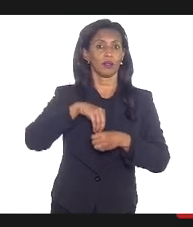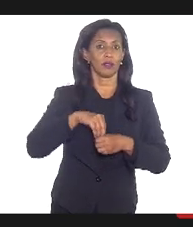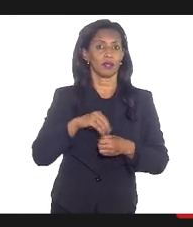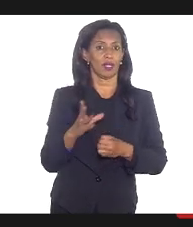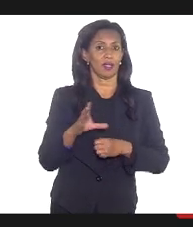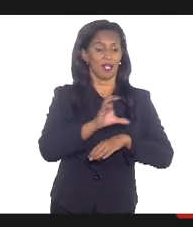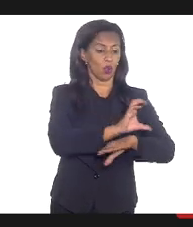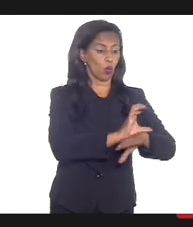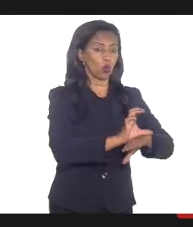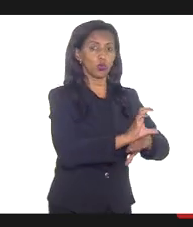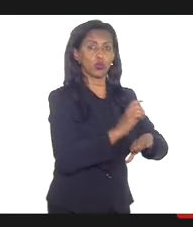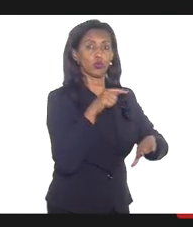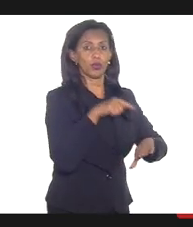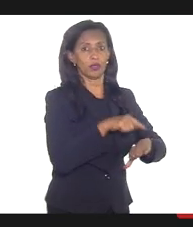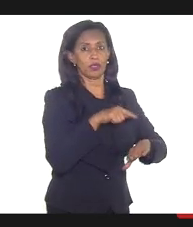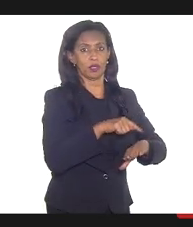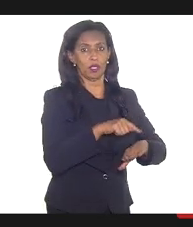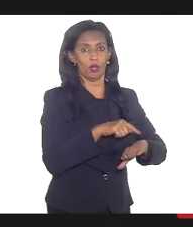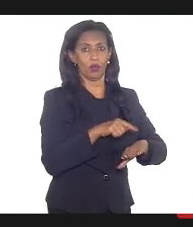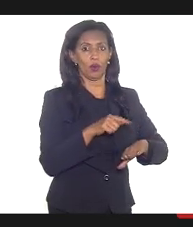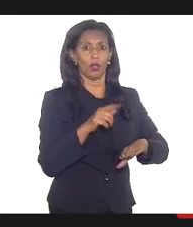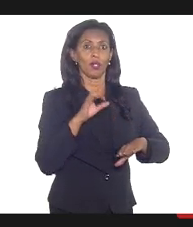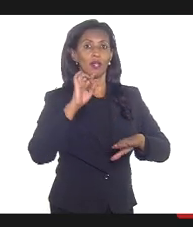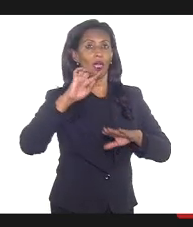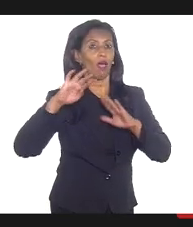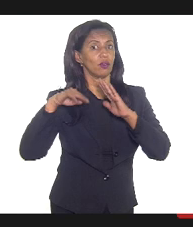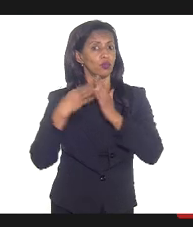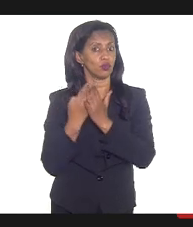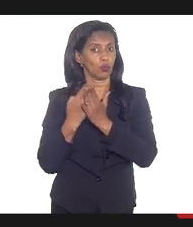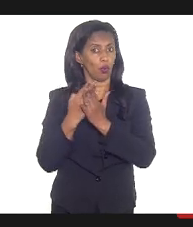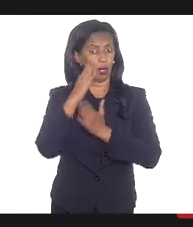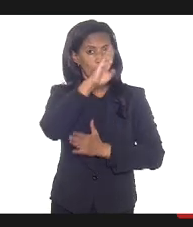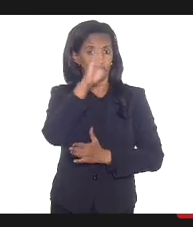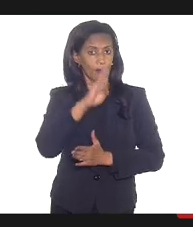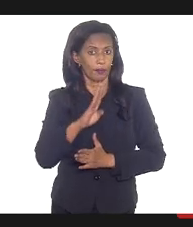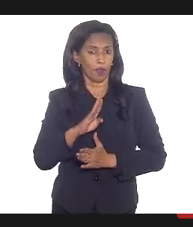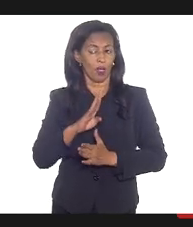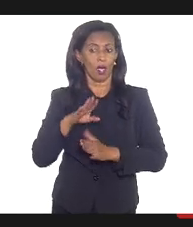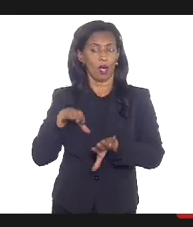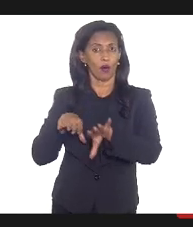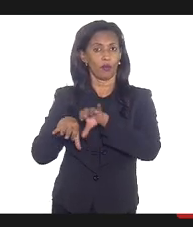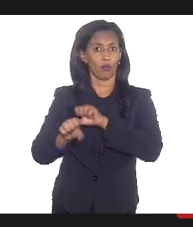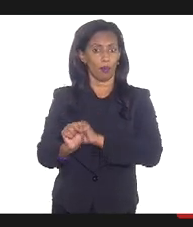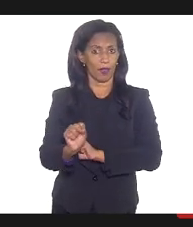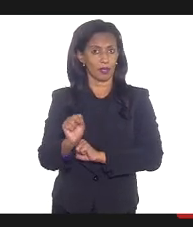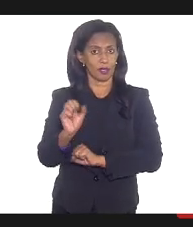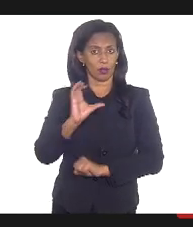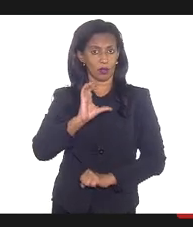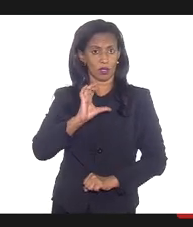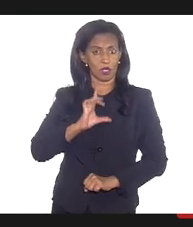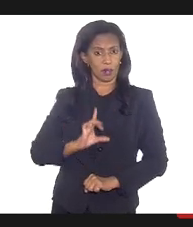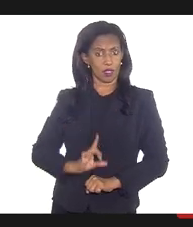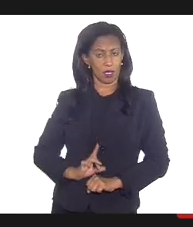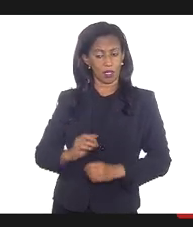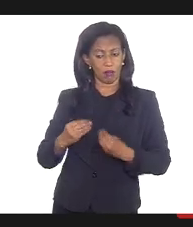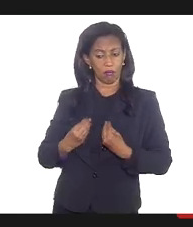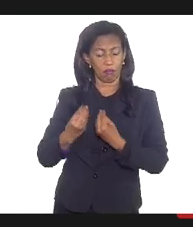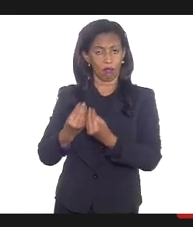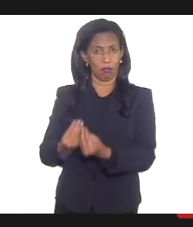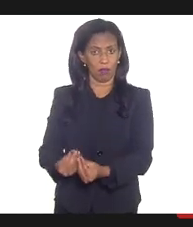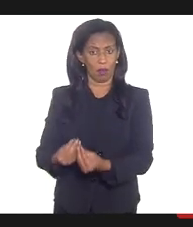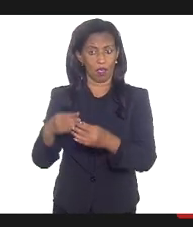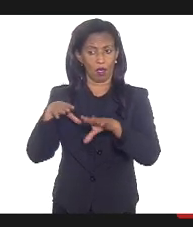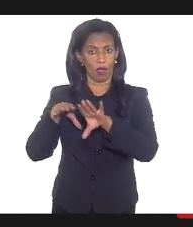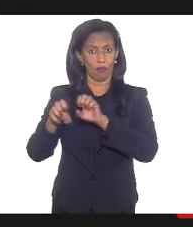na Constituição, de que cabe à escola brasileira a formação para o exercício da cidadania, o que requer uma